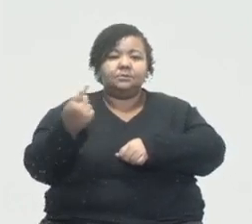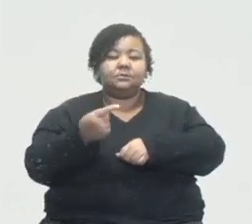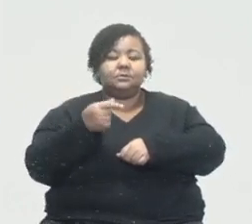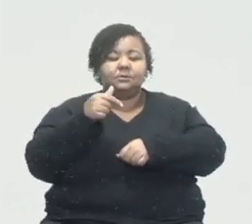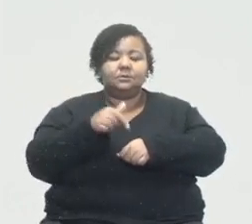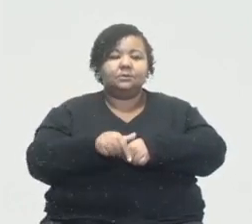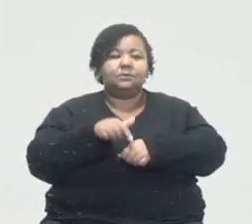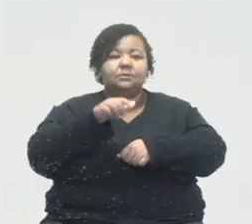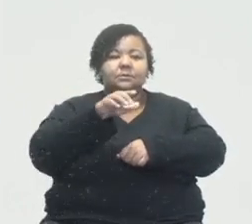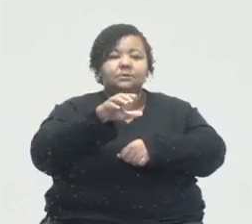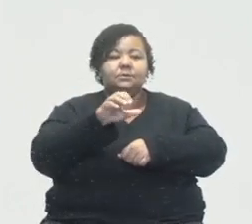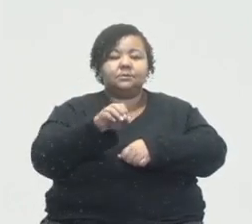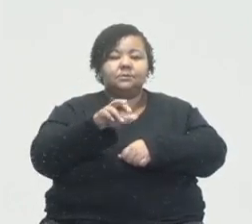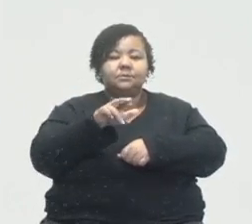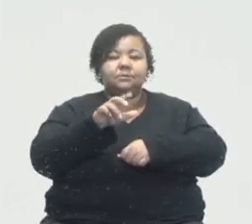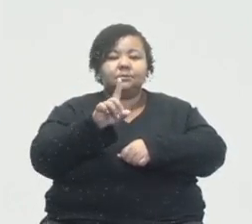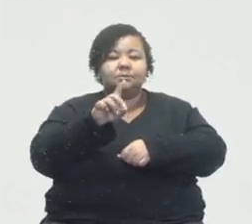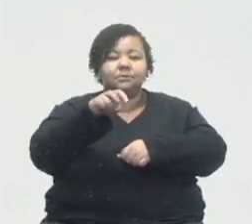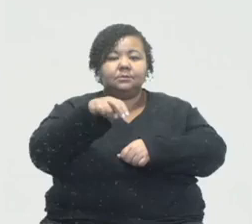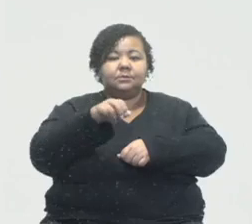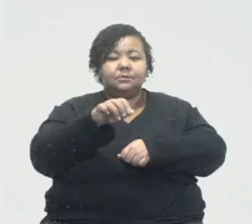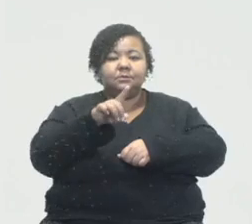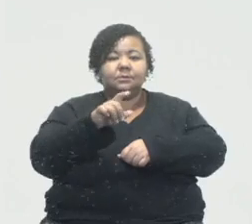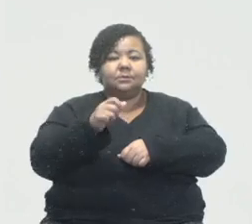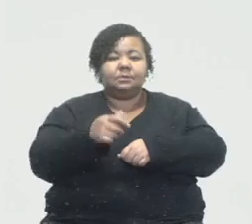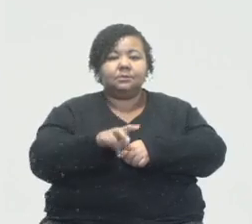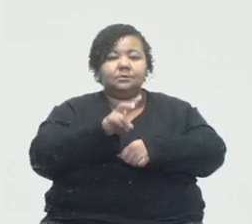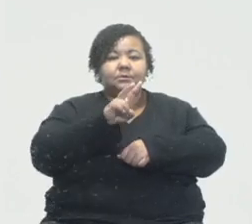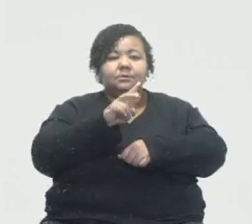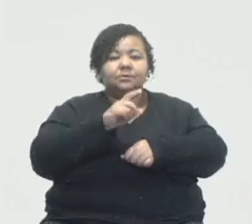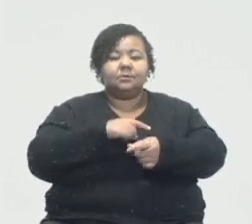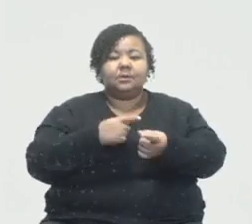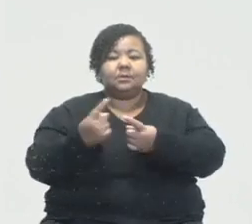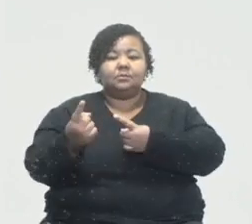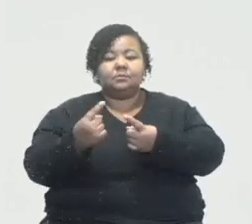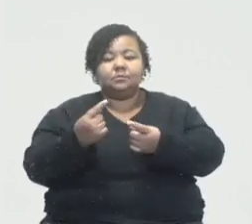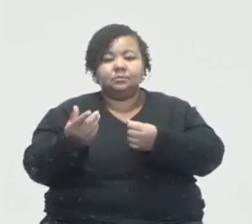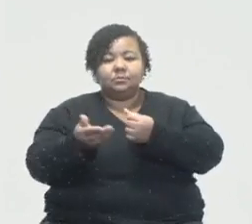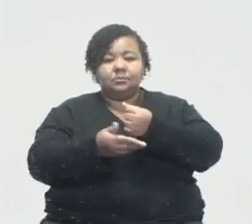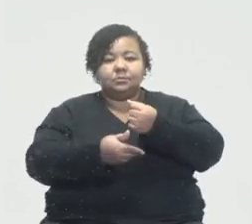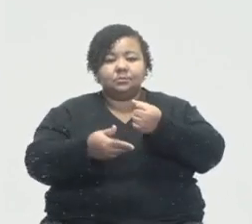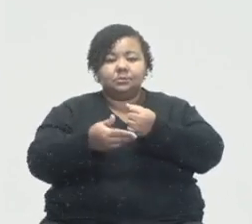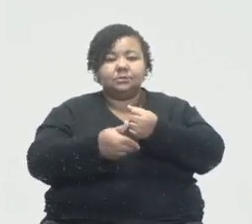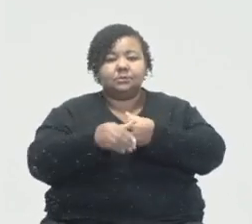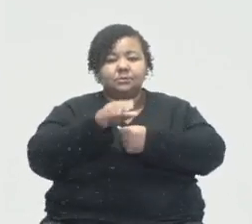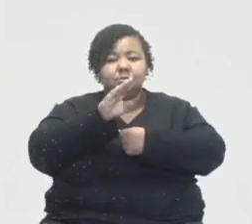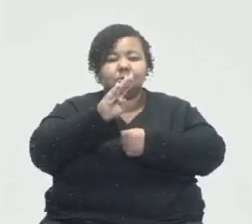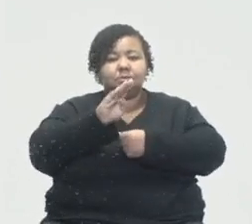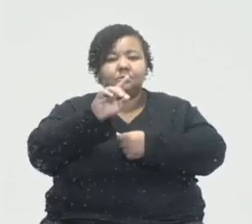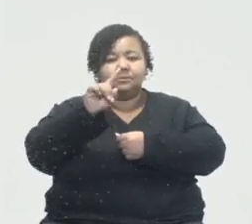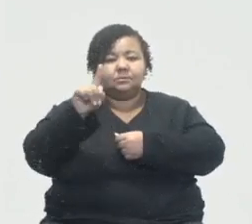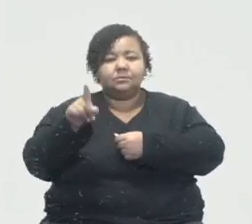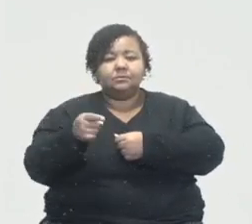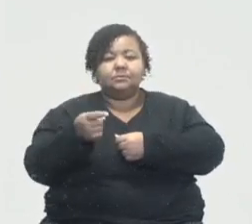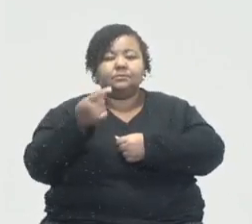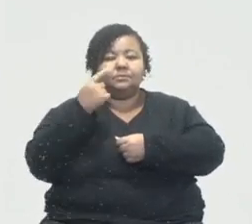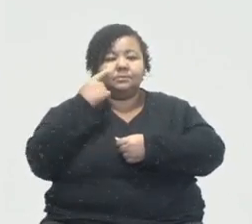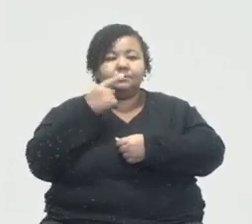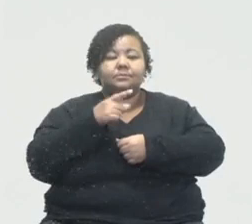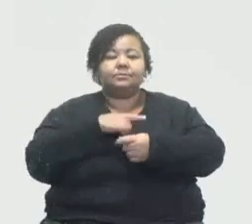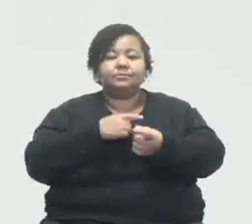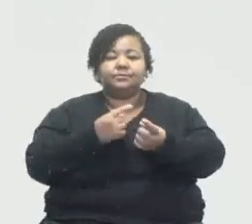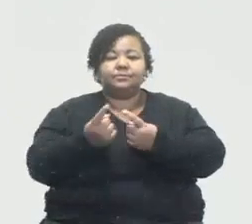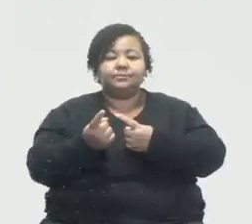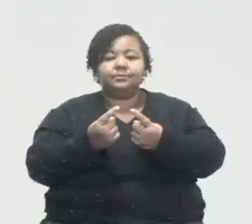aqui as coordenadas de V em relação à nossa base beta'. Então, nós temos essa